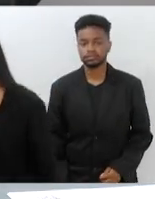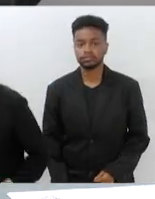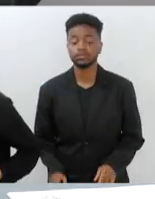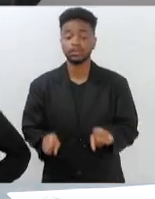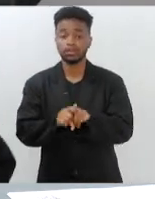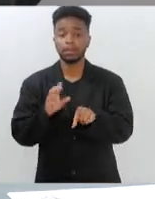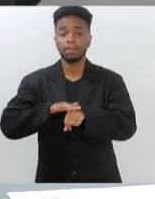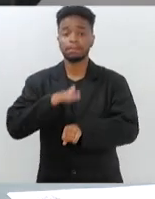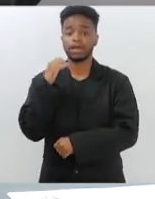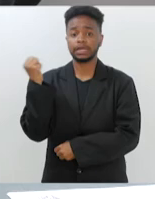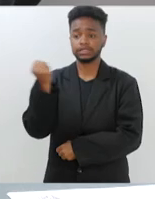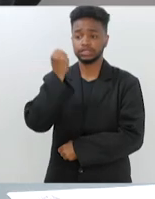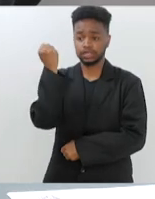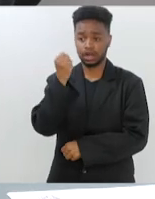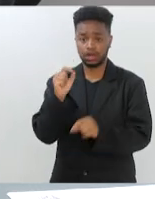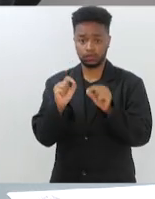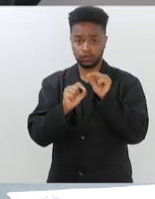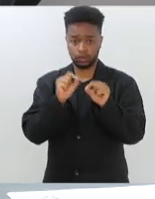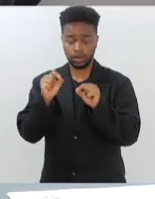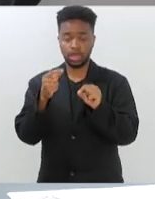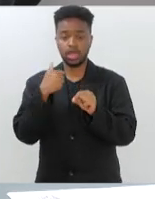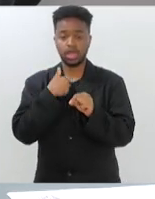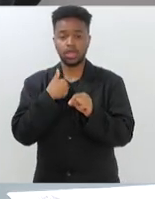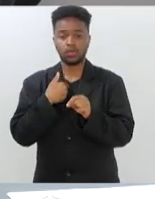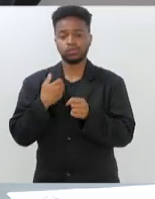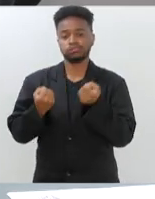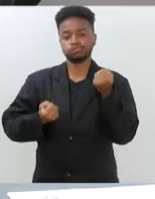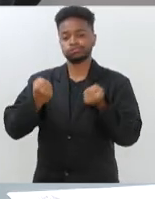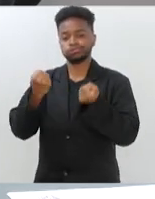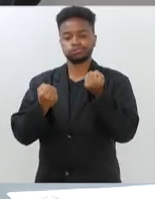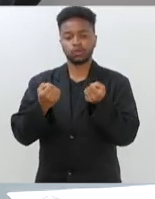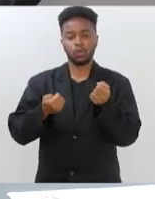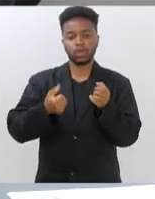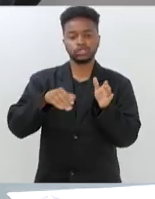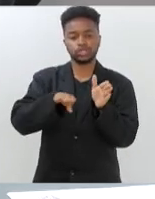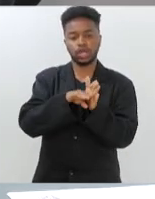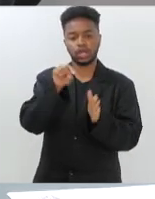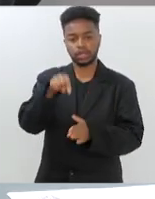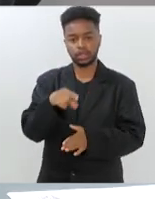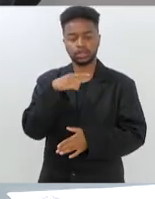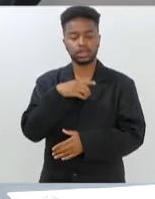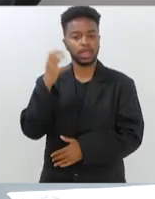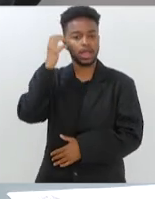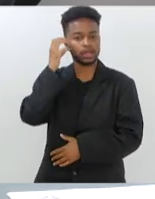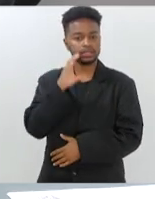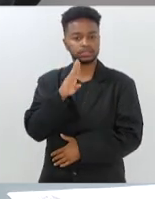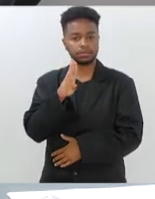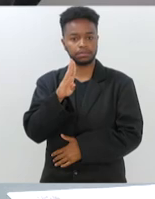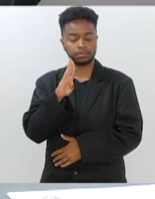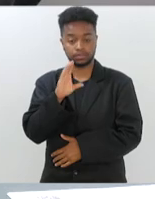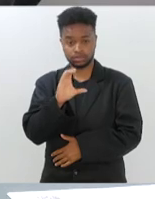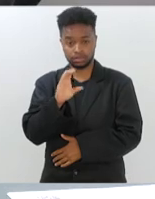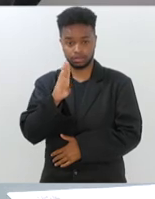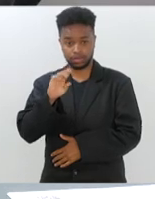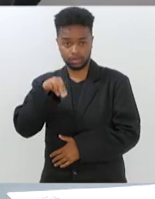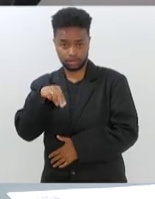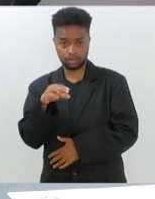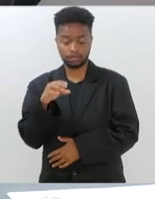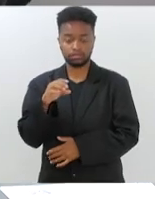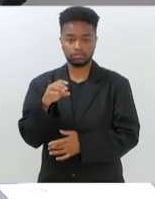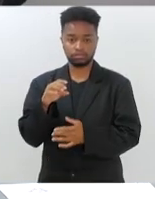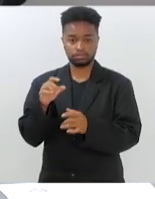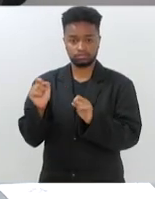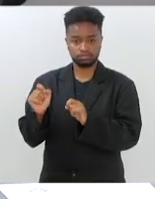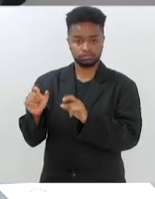cá Deputado com a rádio CBN ligada os Estados Unidos o congresso lá começou